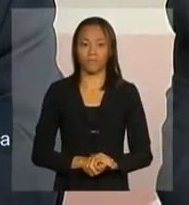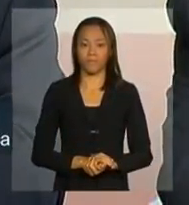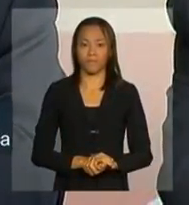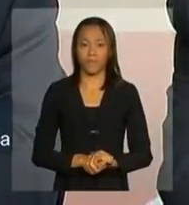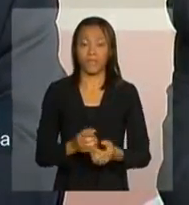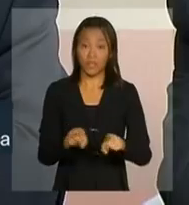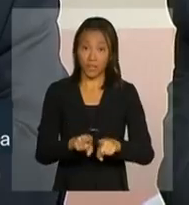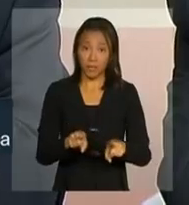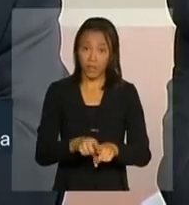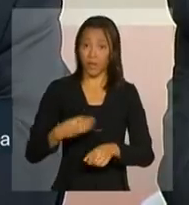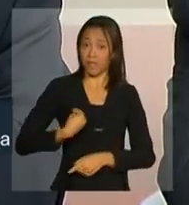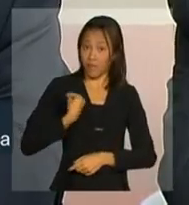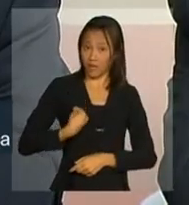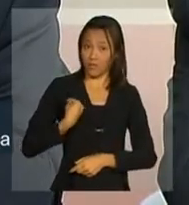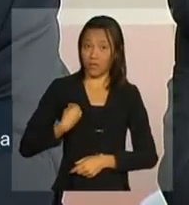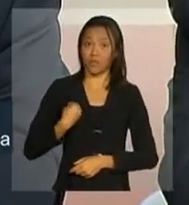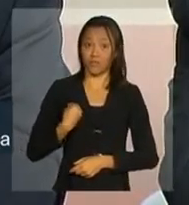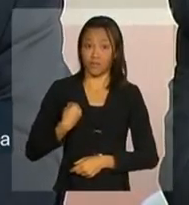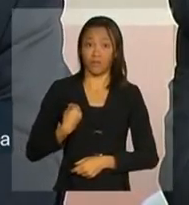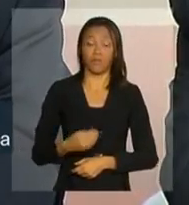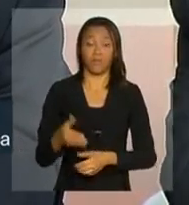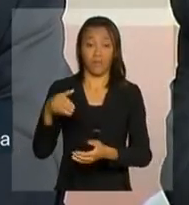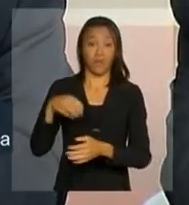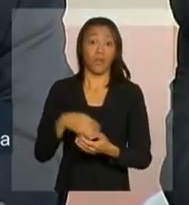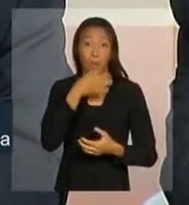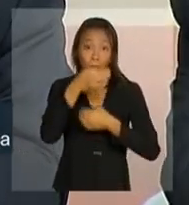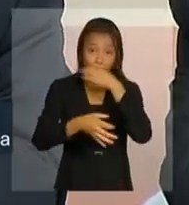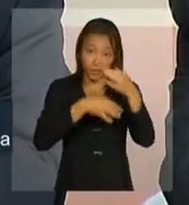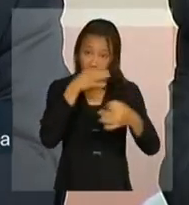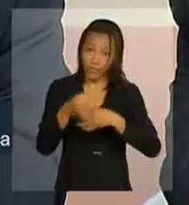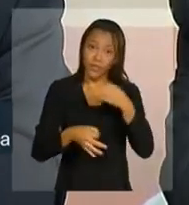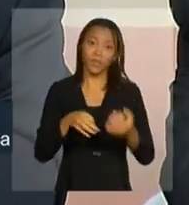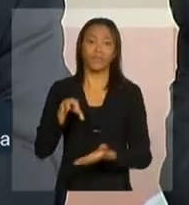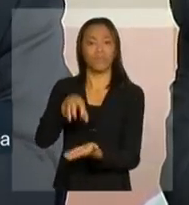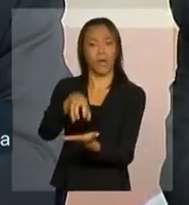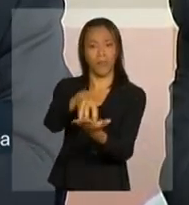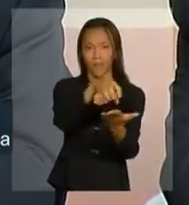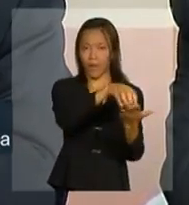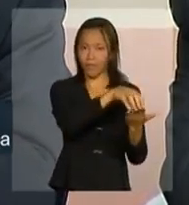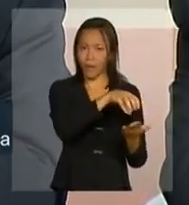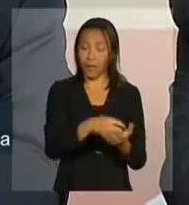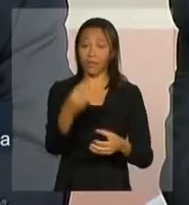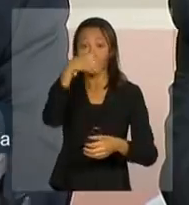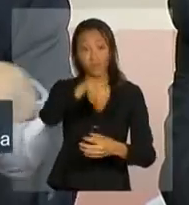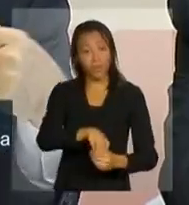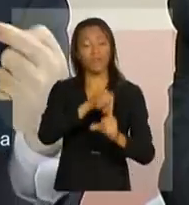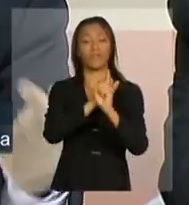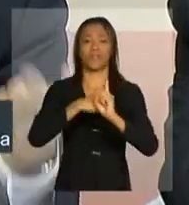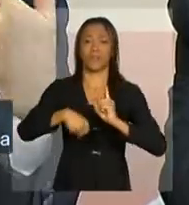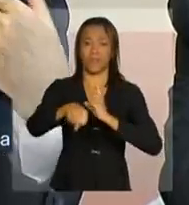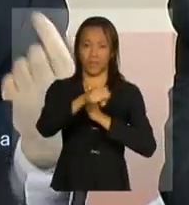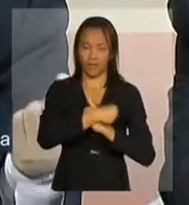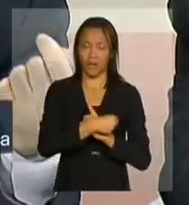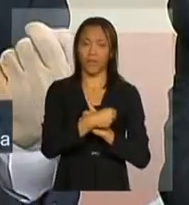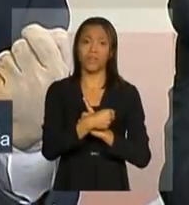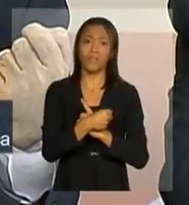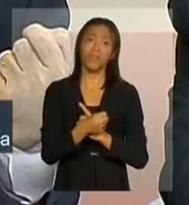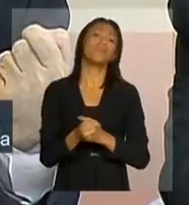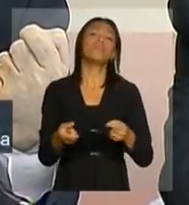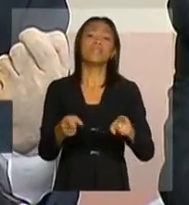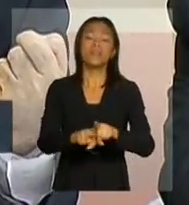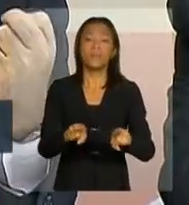ação e presença e participação e contribuição das organizações da sociedade civil e, ao mesmo